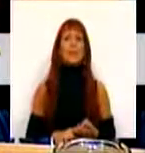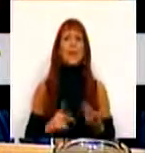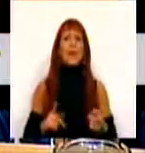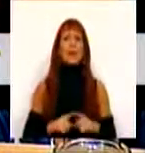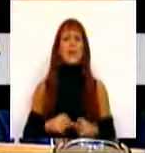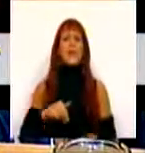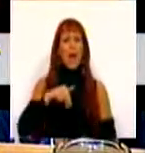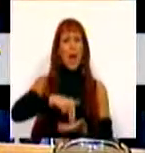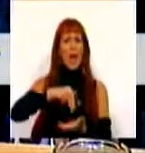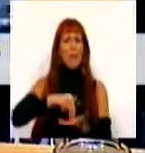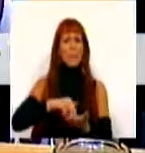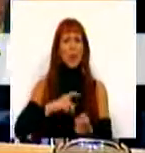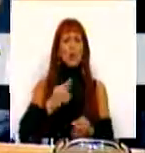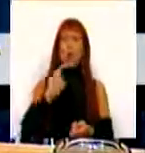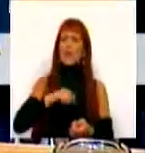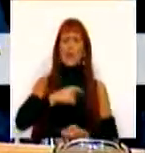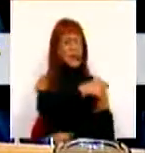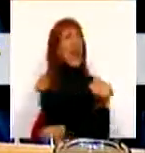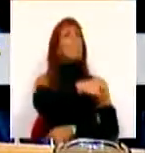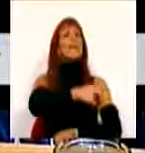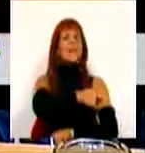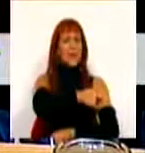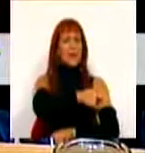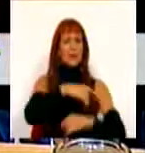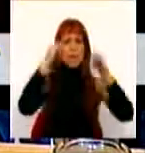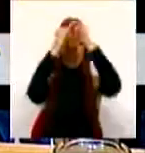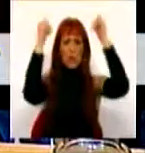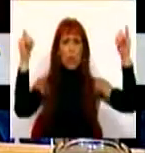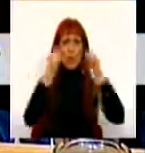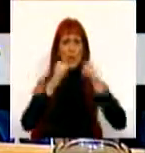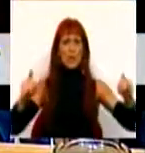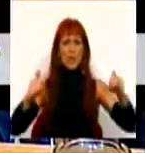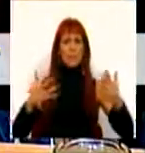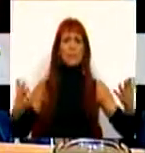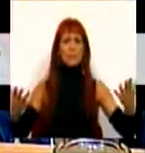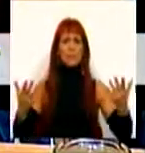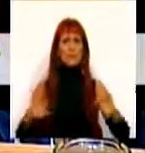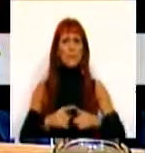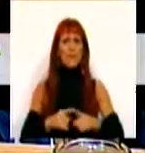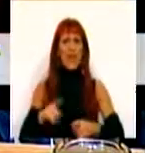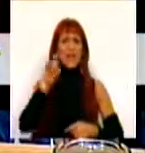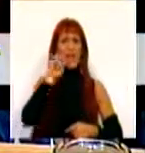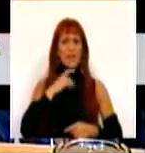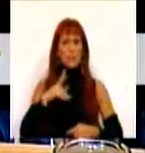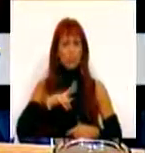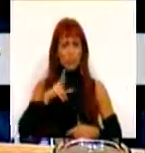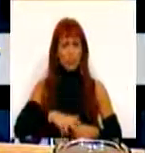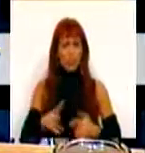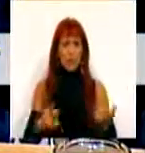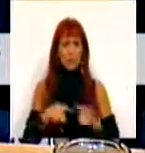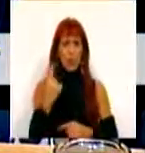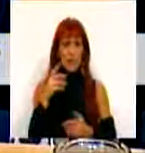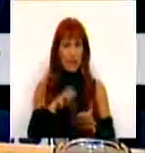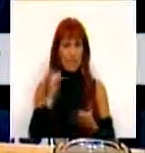da presença ou da representação internacional da Defesa Nacional. Uma